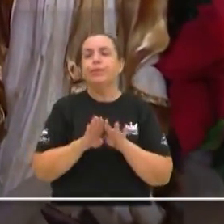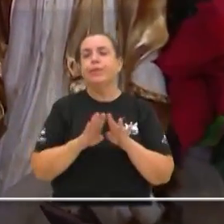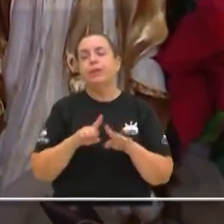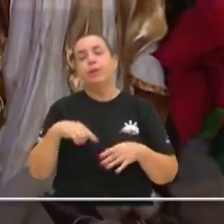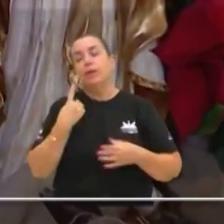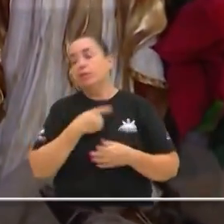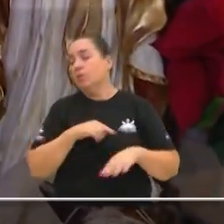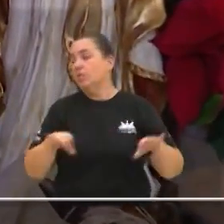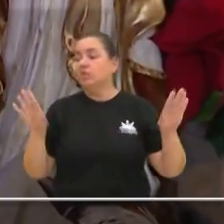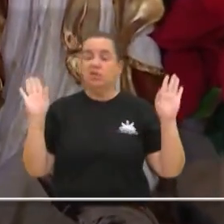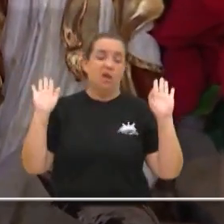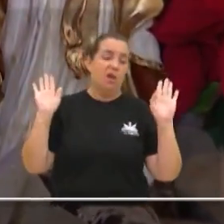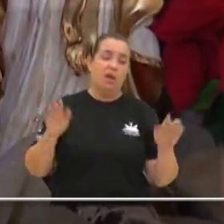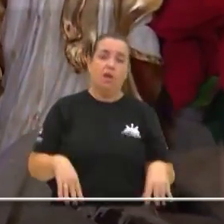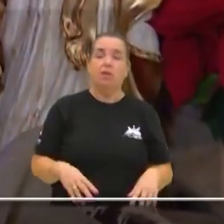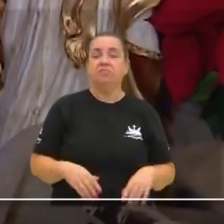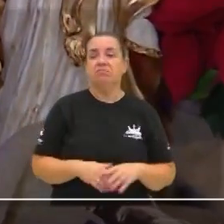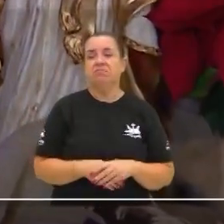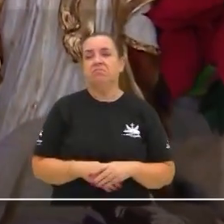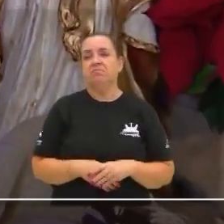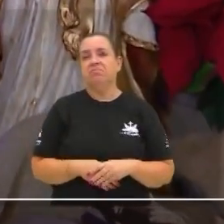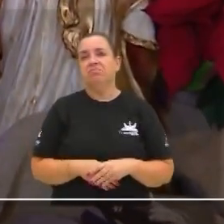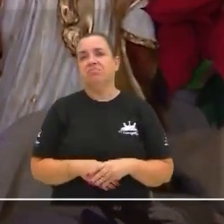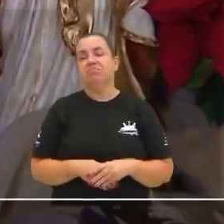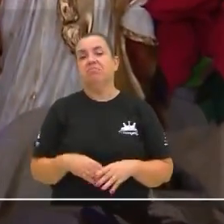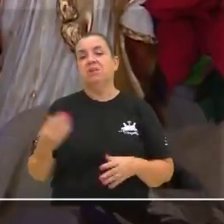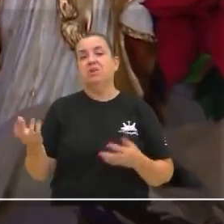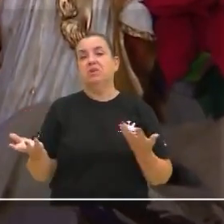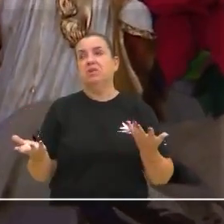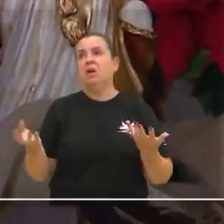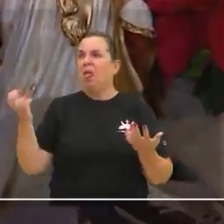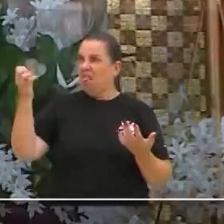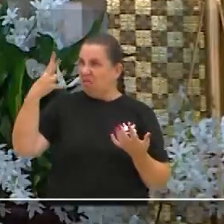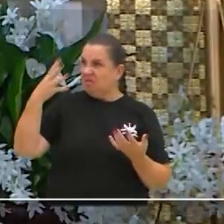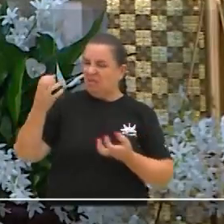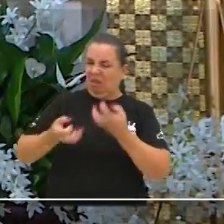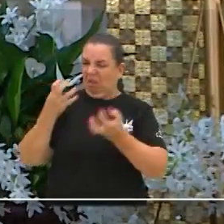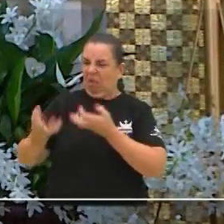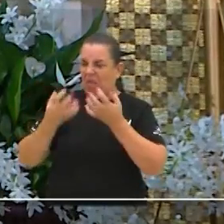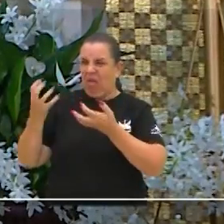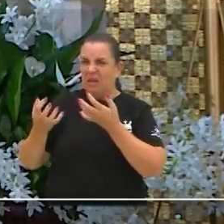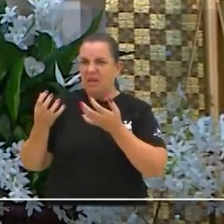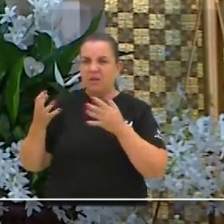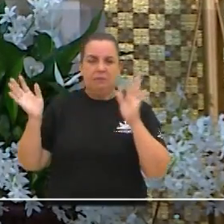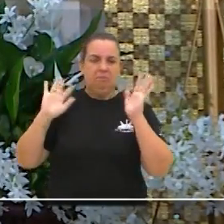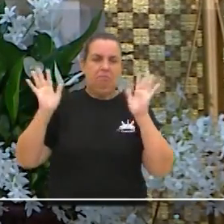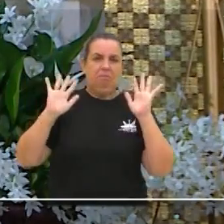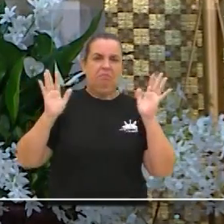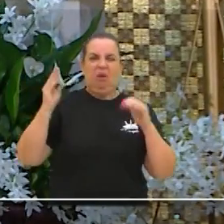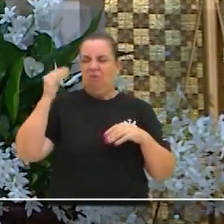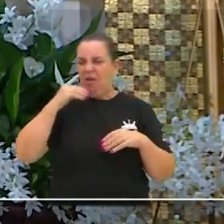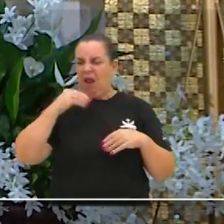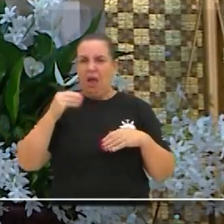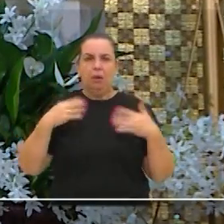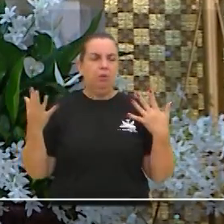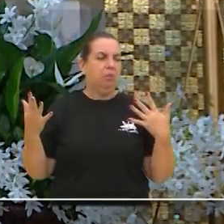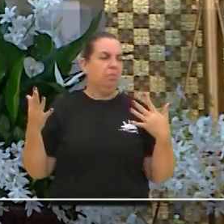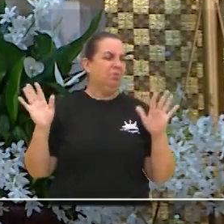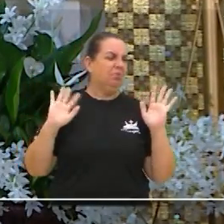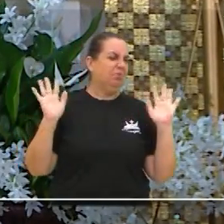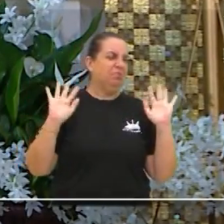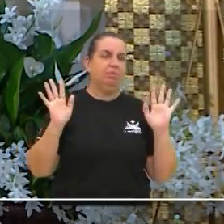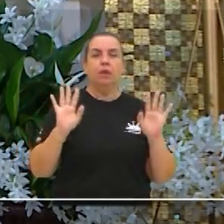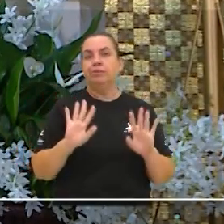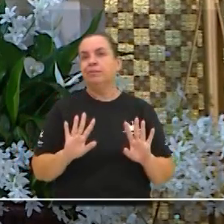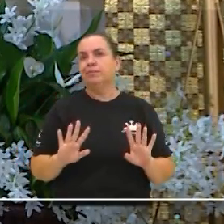reflexos ou luz que vai queimar? Luz com bateria fraca, com prazo de